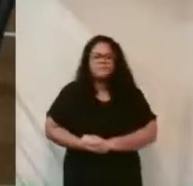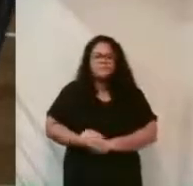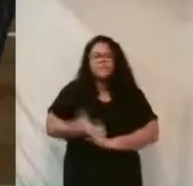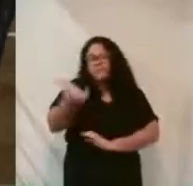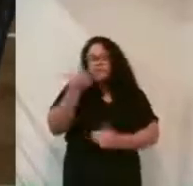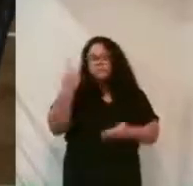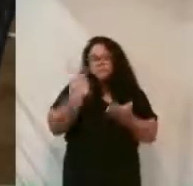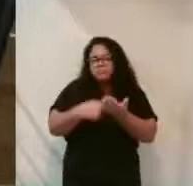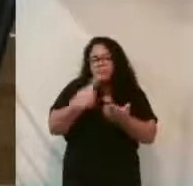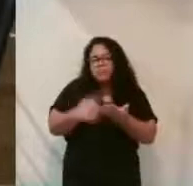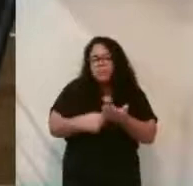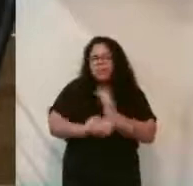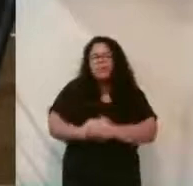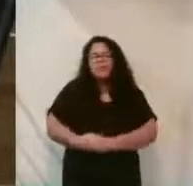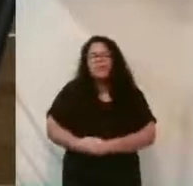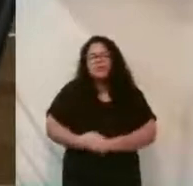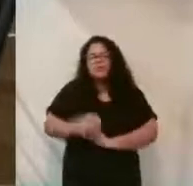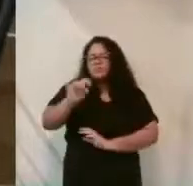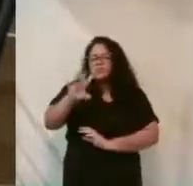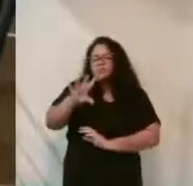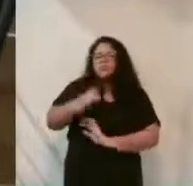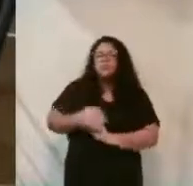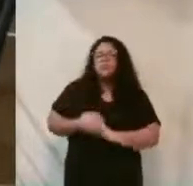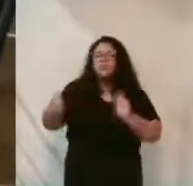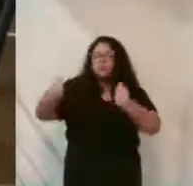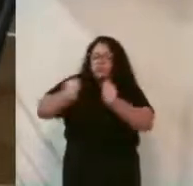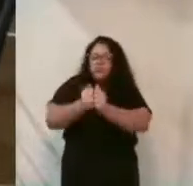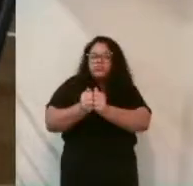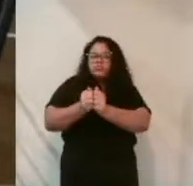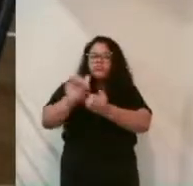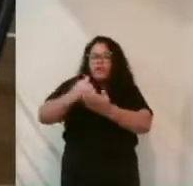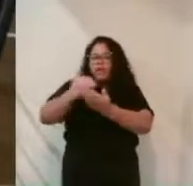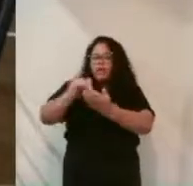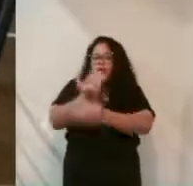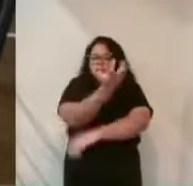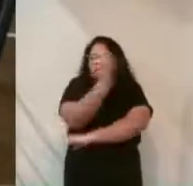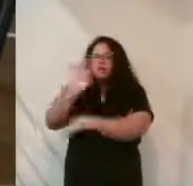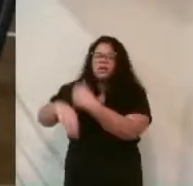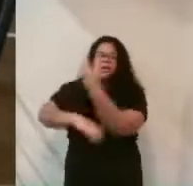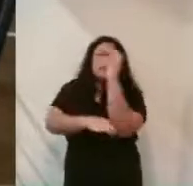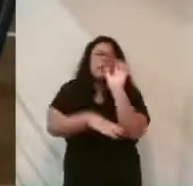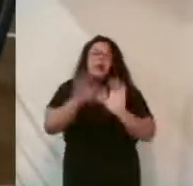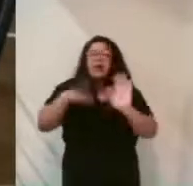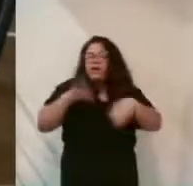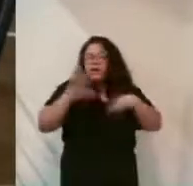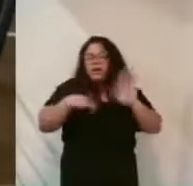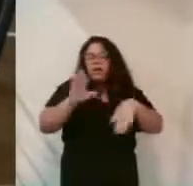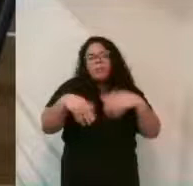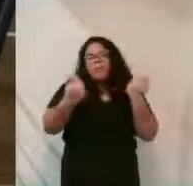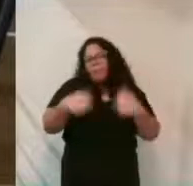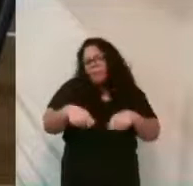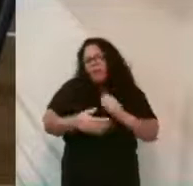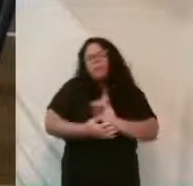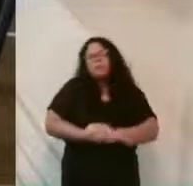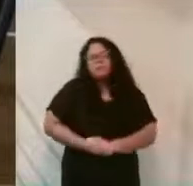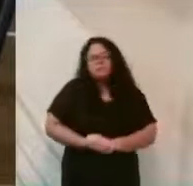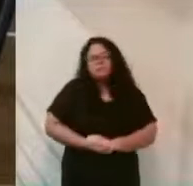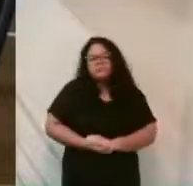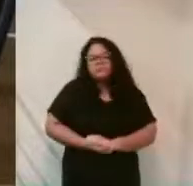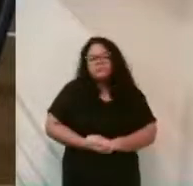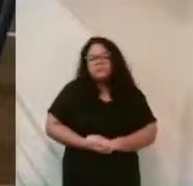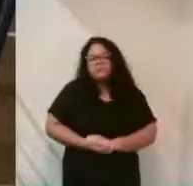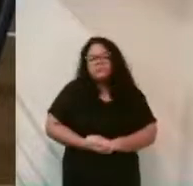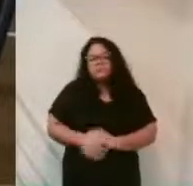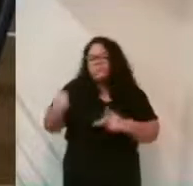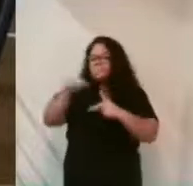com a Secretaria Estadual do Meio Ambiente, correm o risco de sofrer questionamentos do Ministério Público,